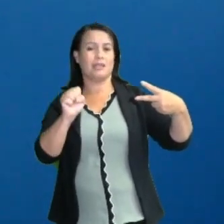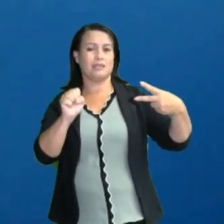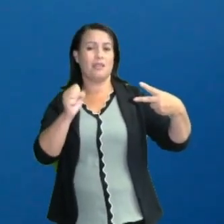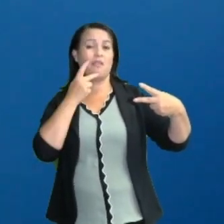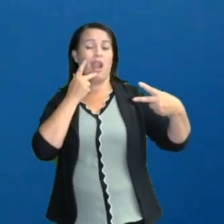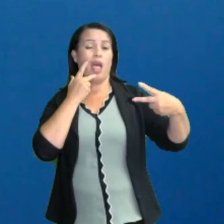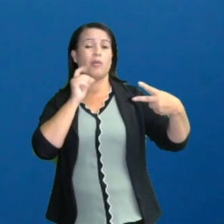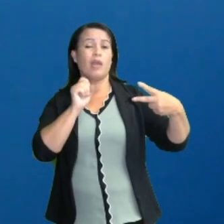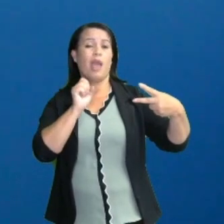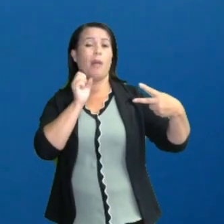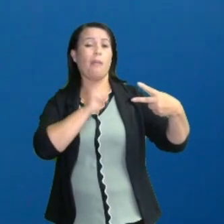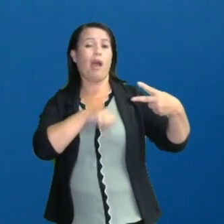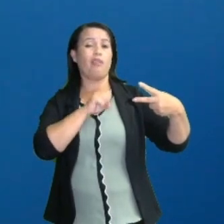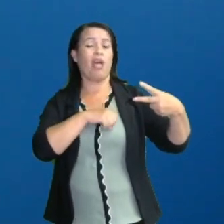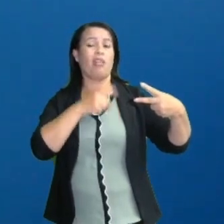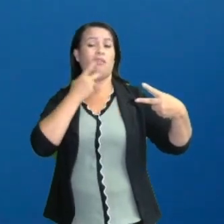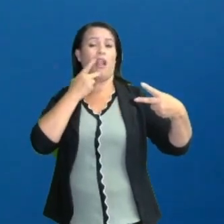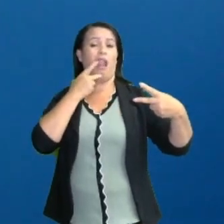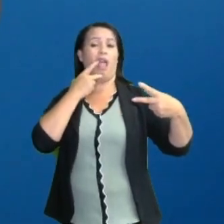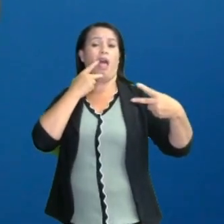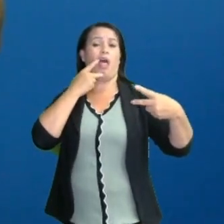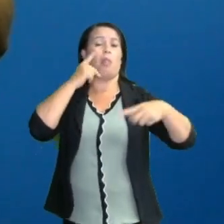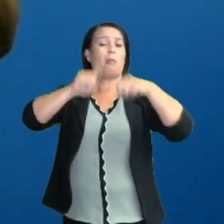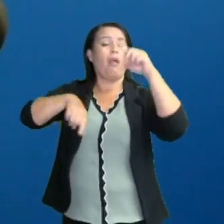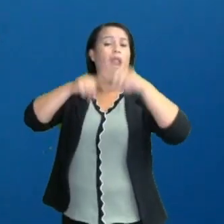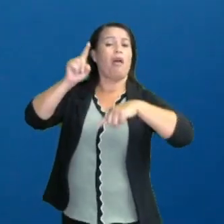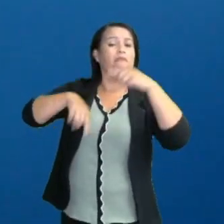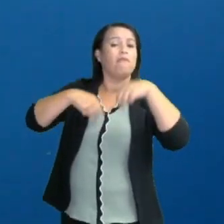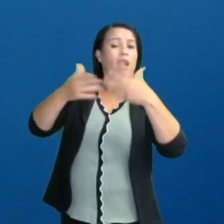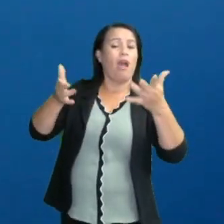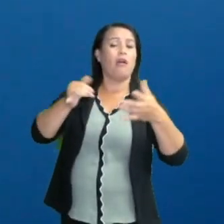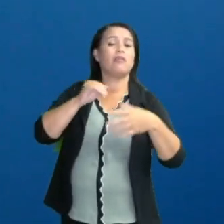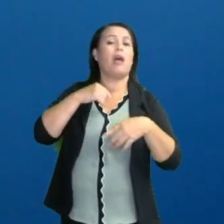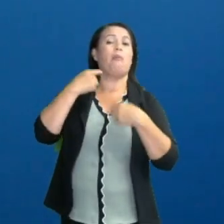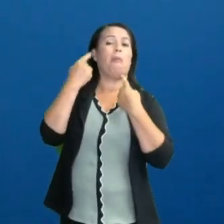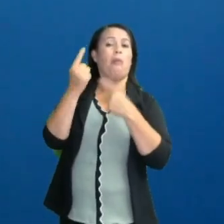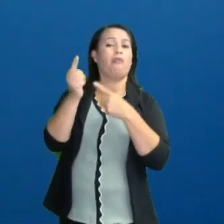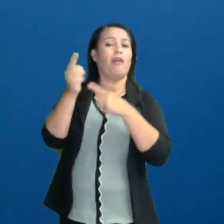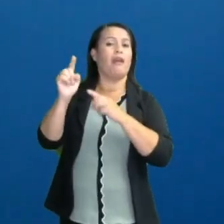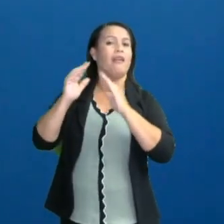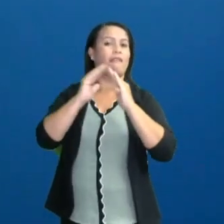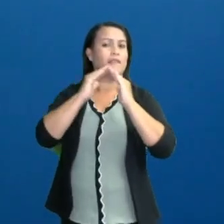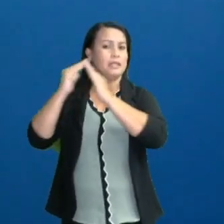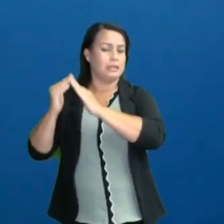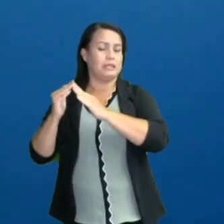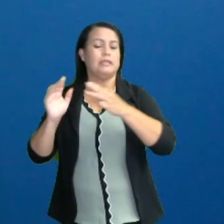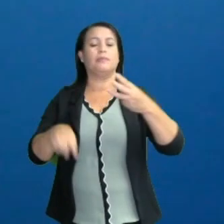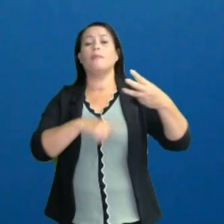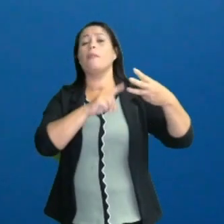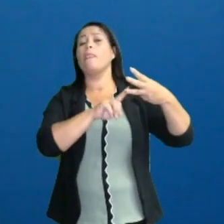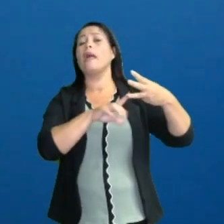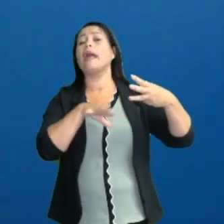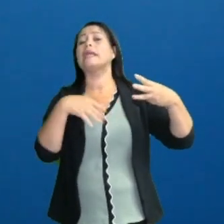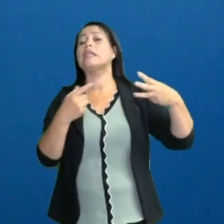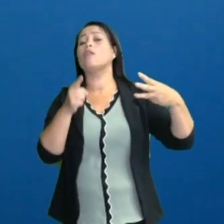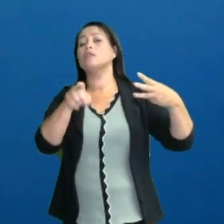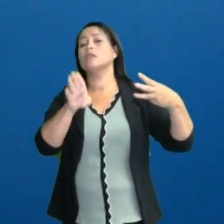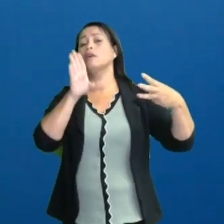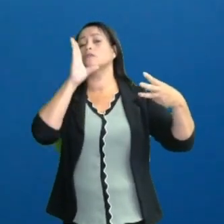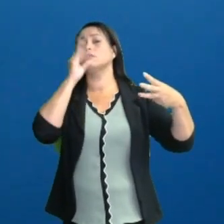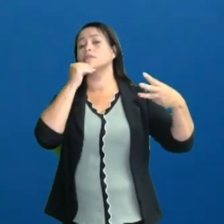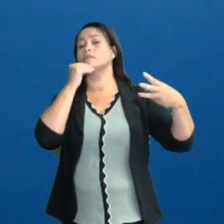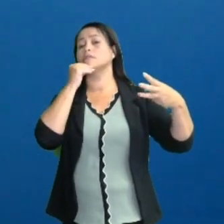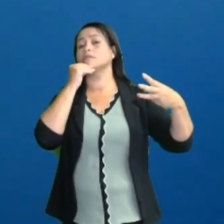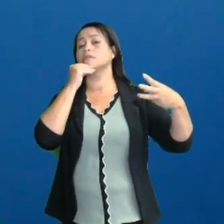maldade, tá? Ele está xingando, ele está aperreando a vizinha dele. E que tal você fechasse a